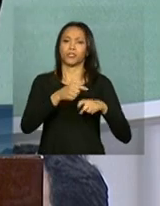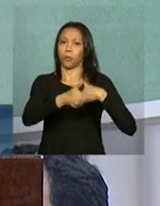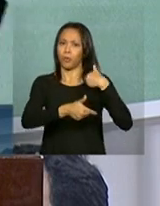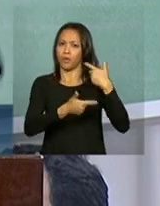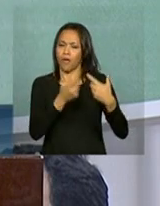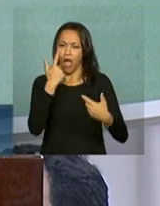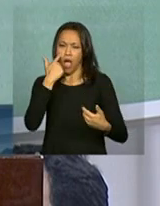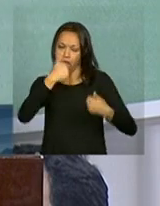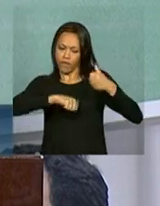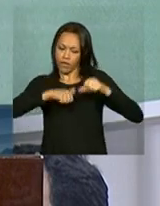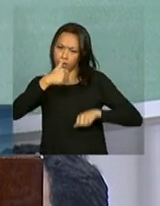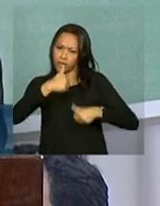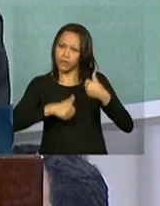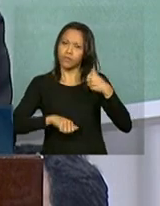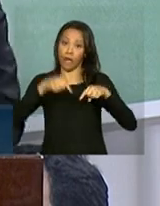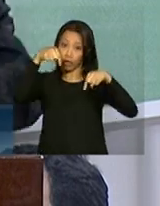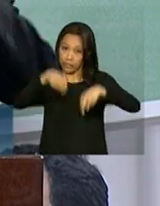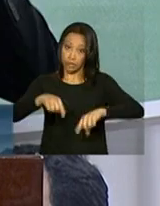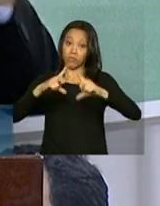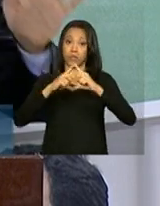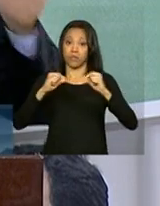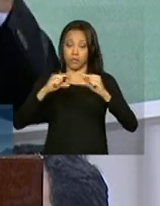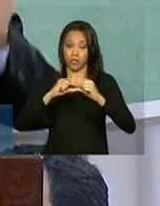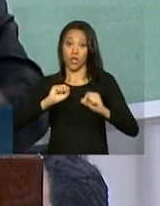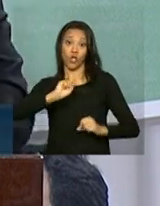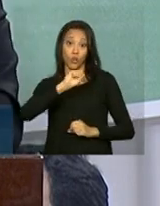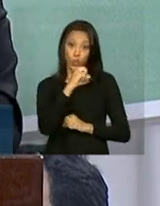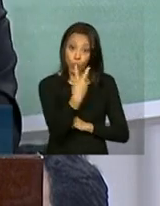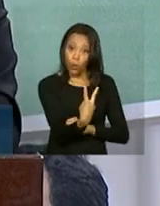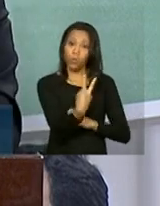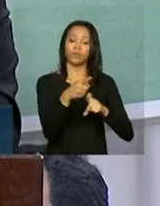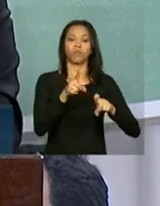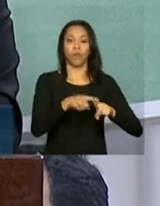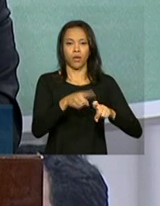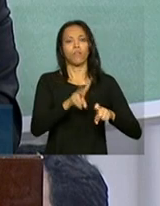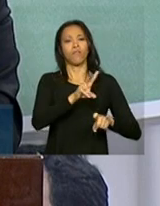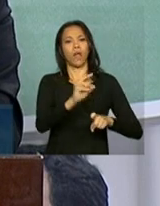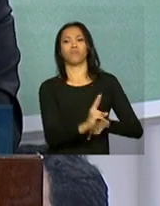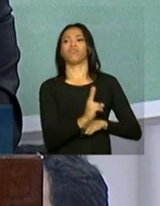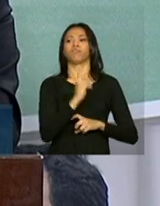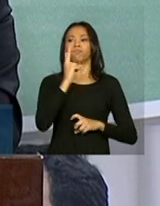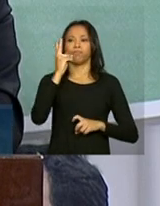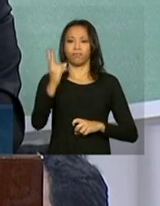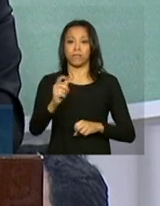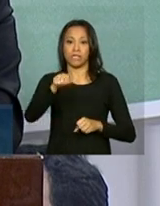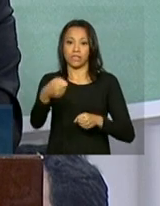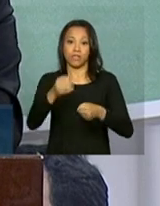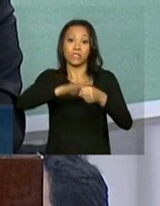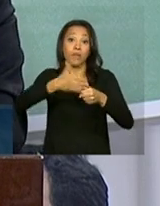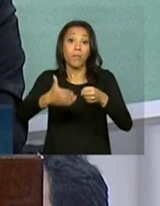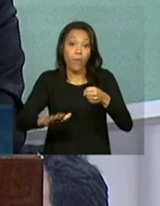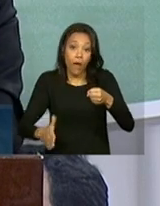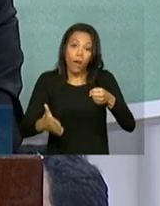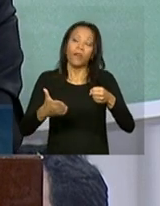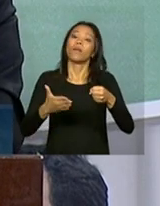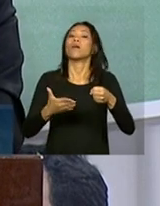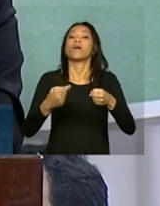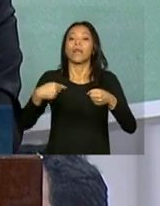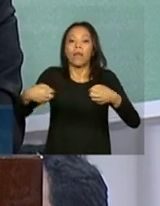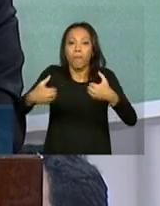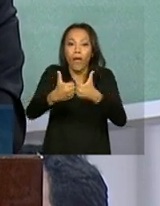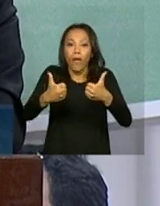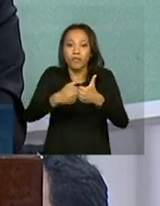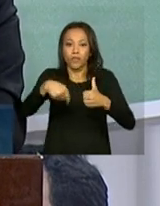momento de avaliação aqui em Brasília, 2 deles irão para o Samambaia, e pela primeira vez, Samambaia, aqui